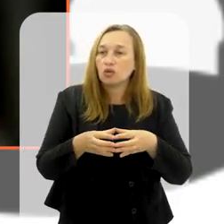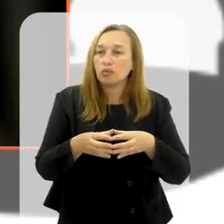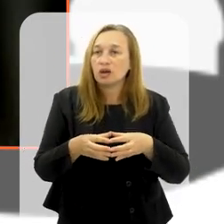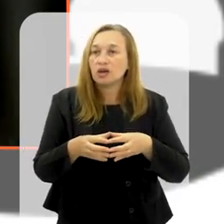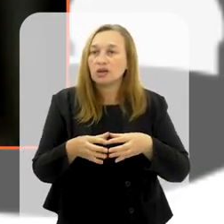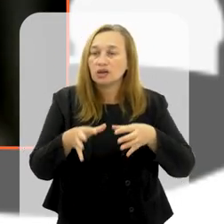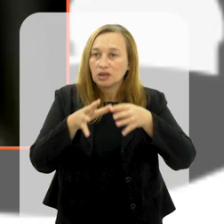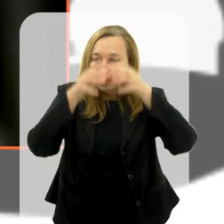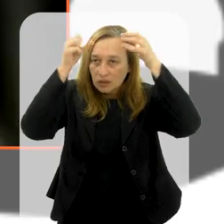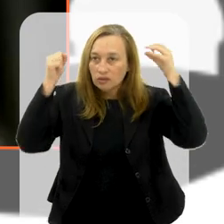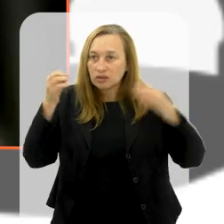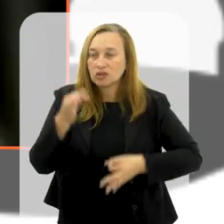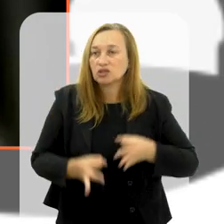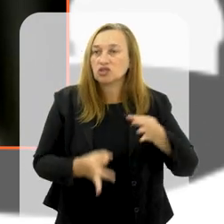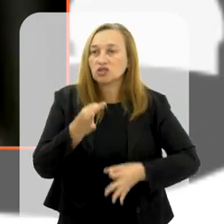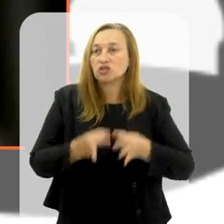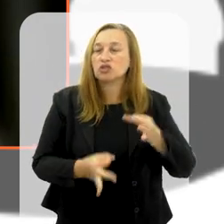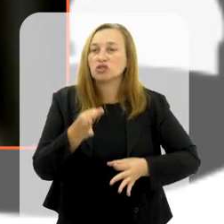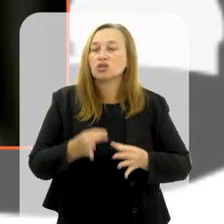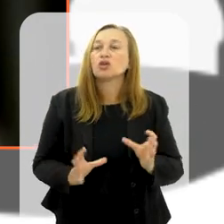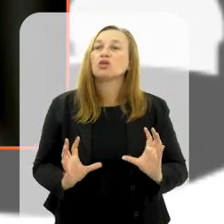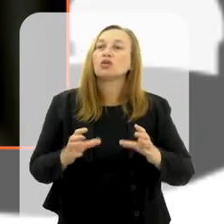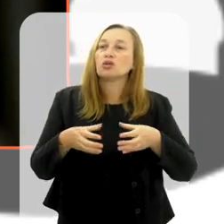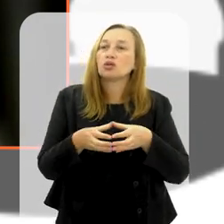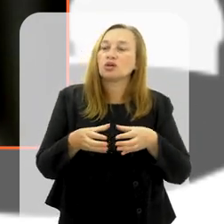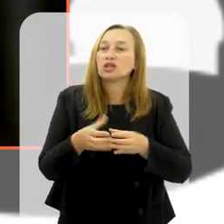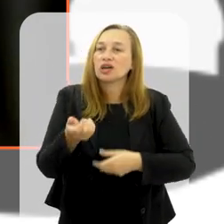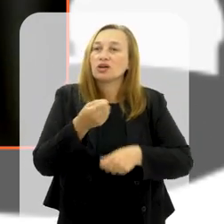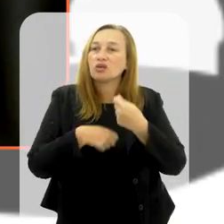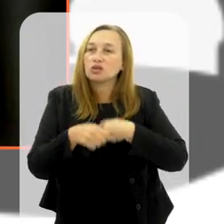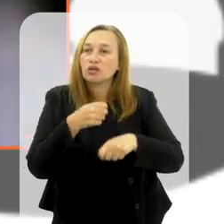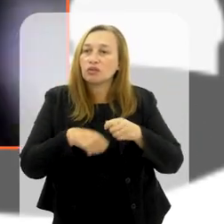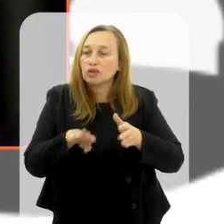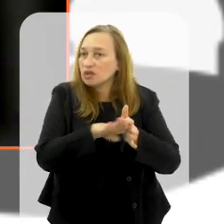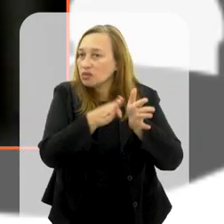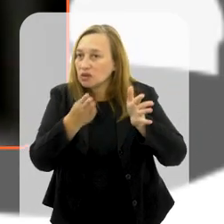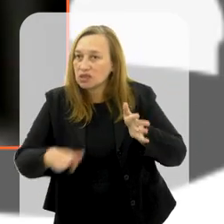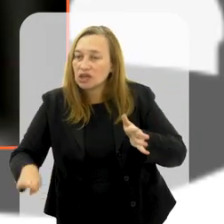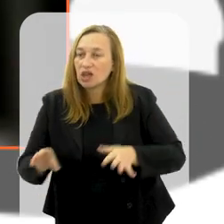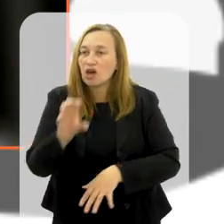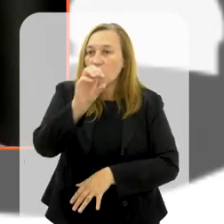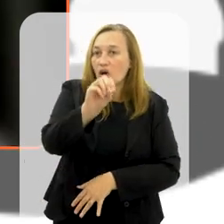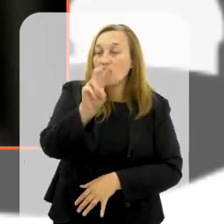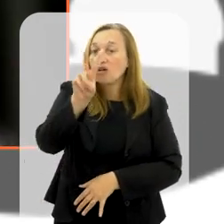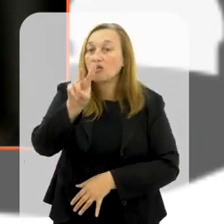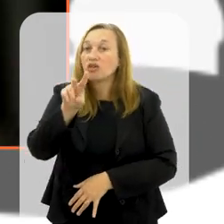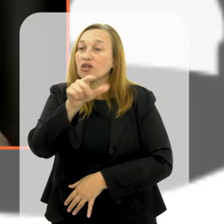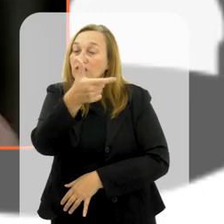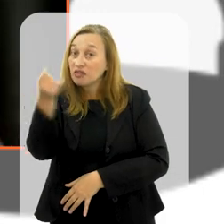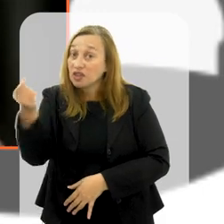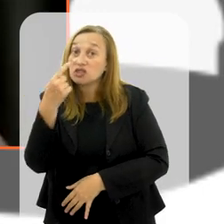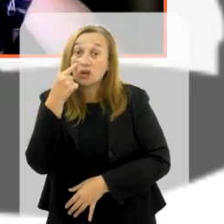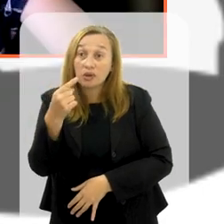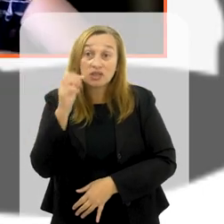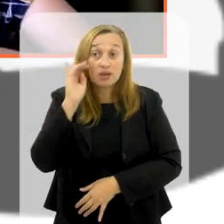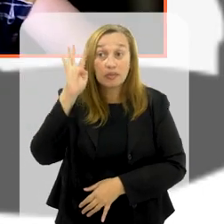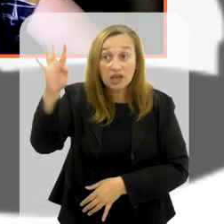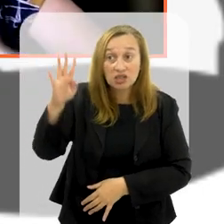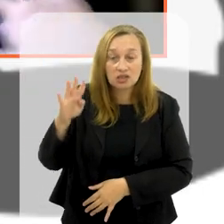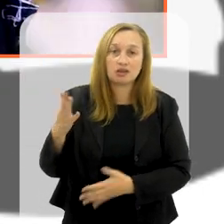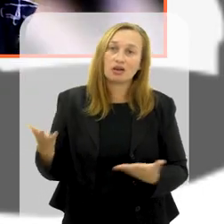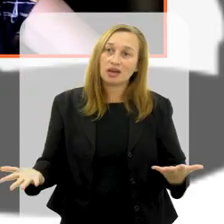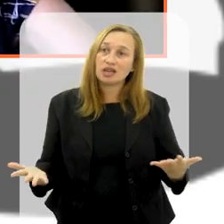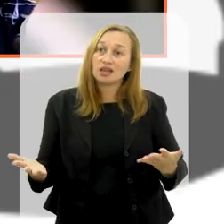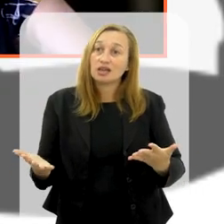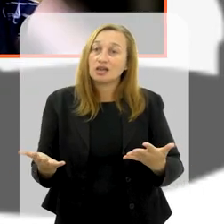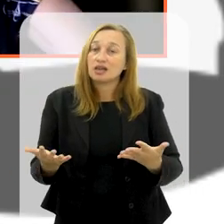Justiça, o grupo dos oceanos, as economias de oceanos, é o O20. Então, para vocês imaginarem, é um pouco